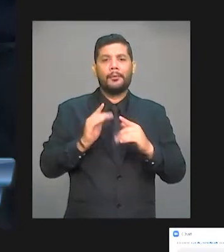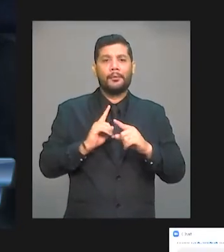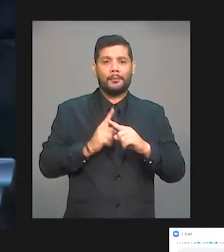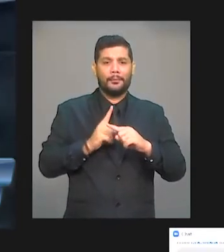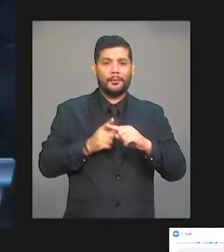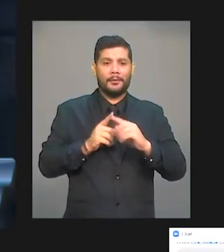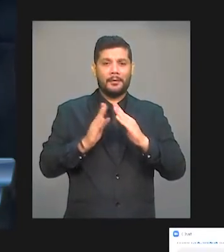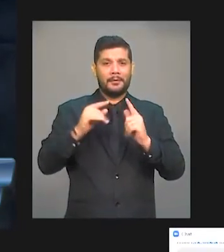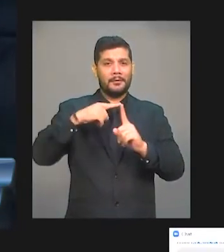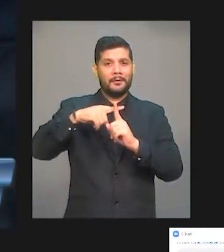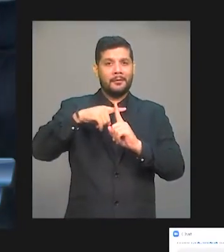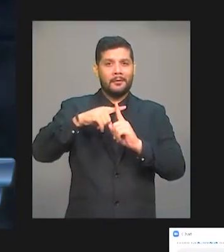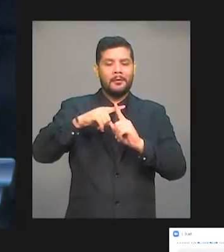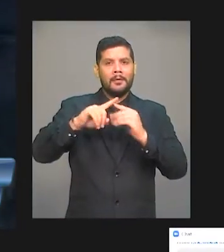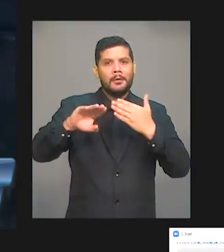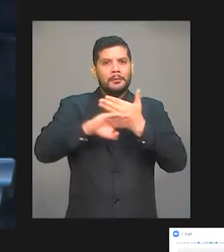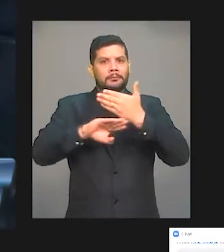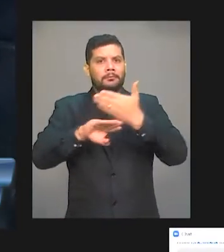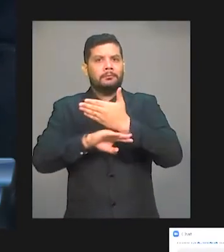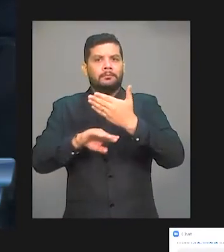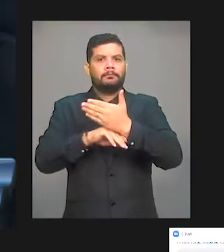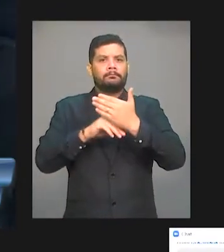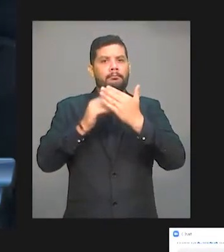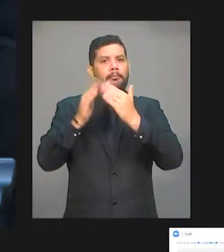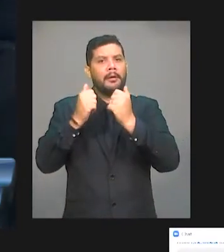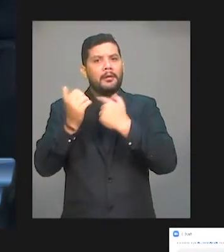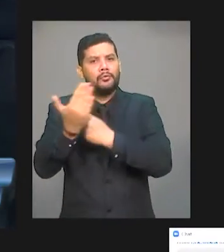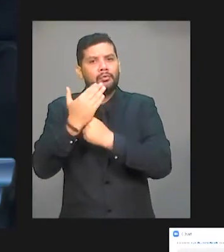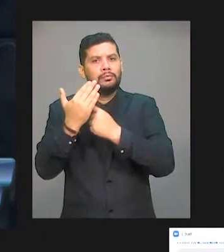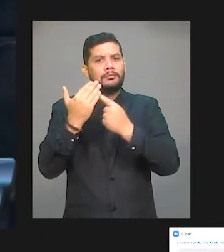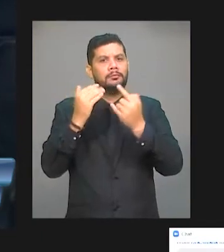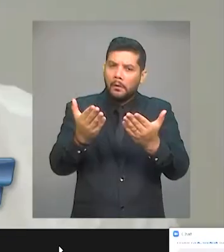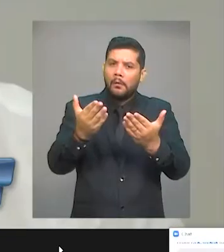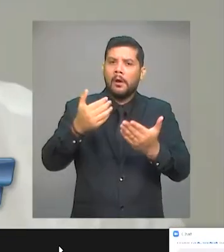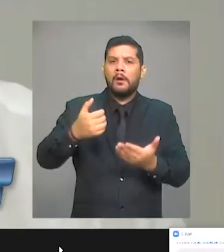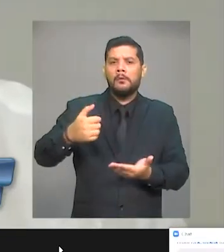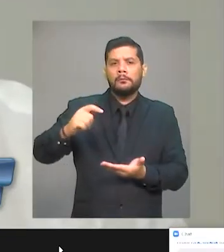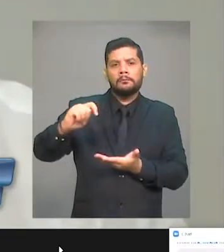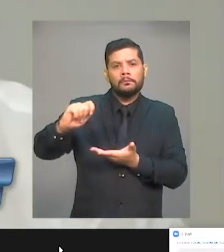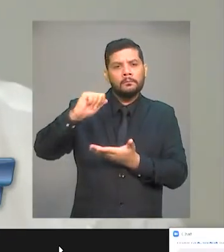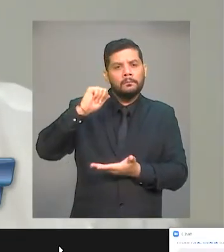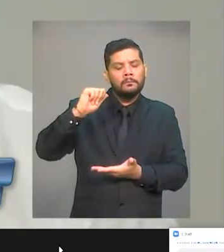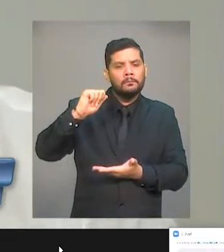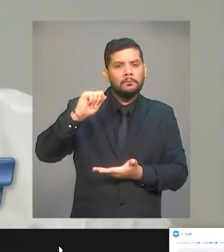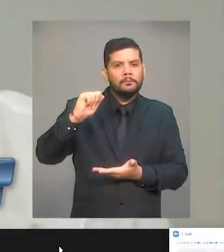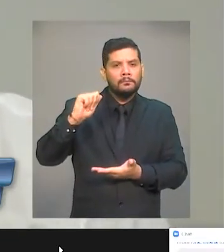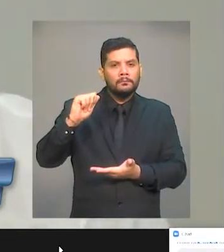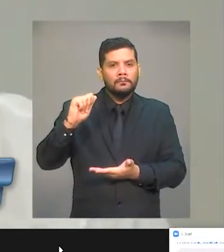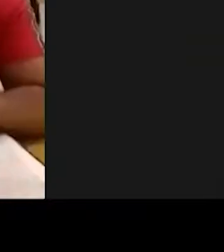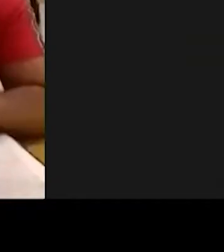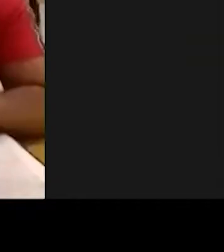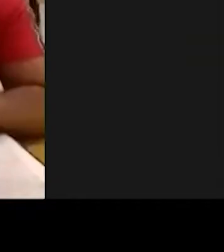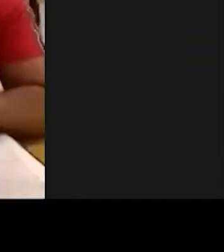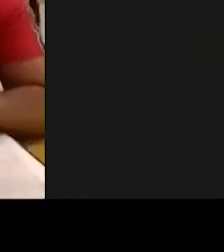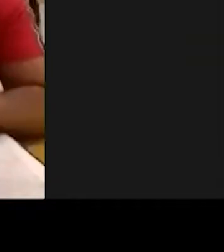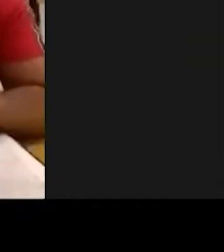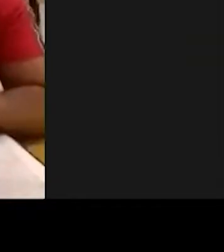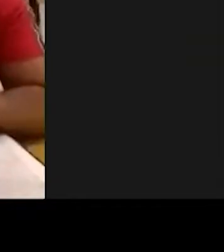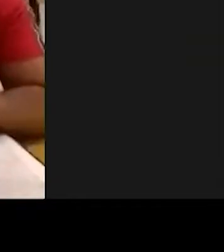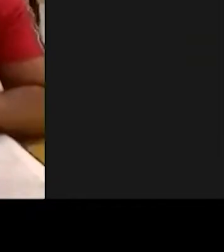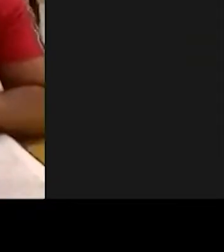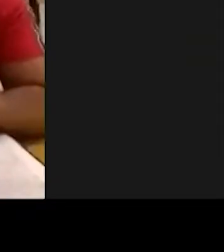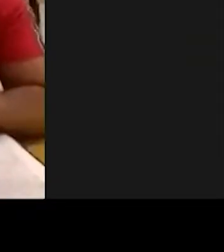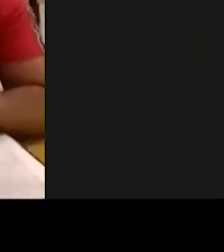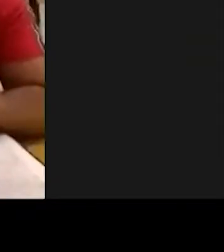de socorro e de identificação dessa população. Os deputados Romeu Aldighieri e Apóstolo